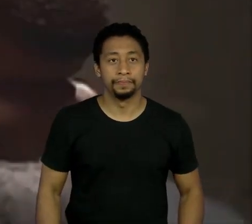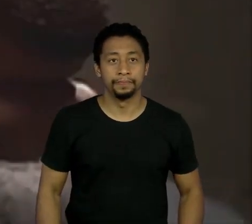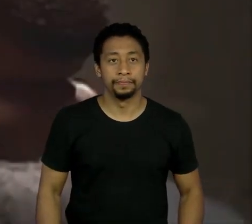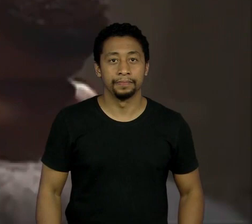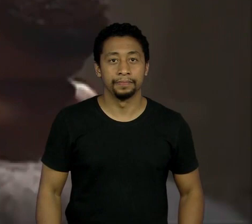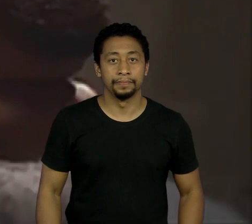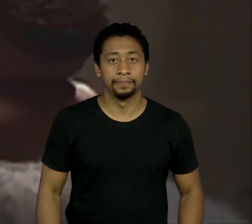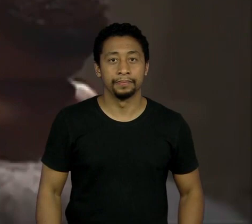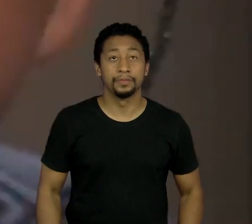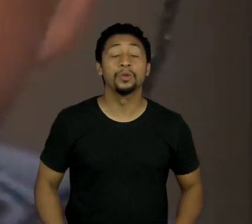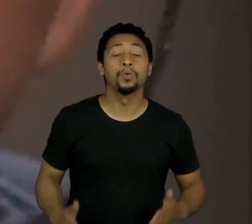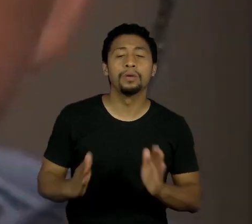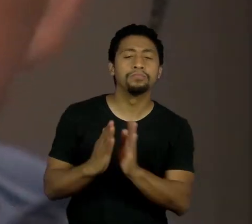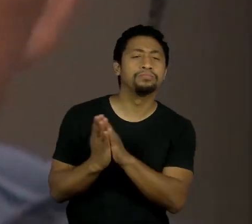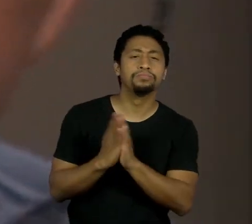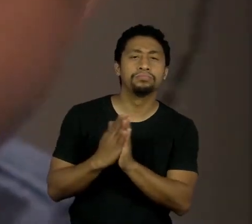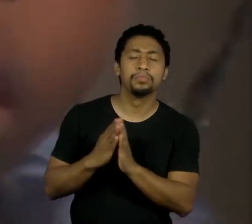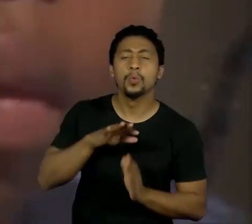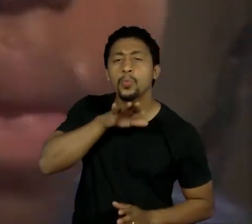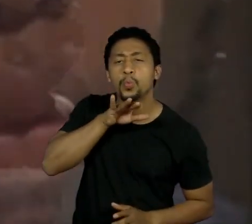And which doll is the bad doll?